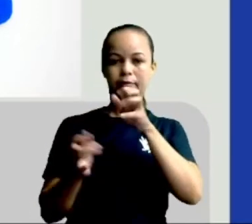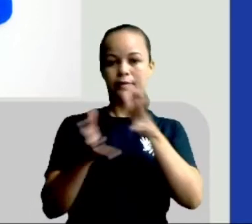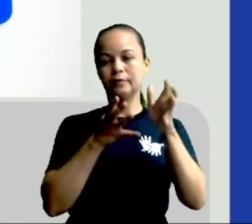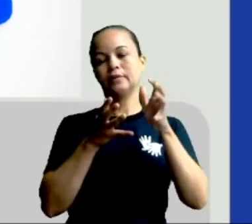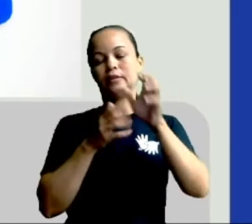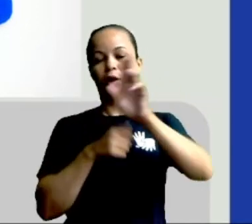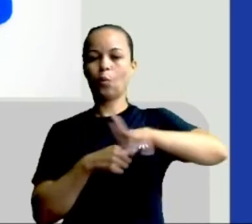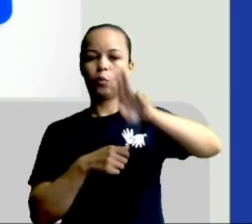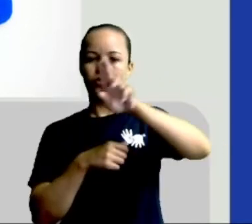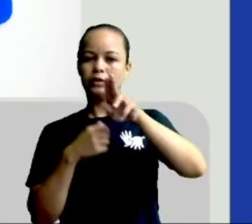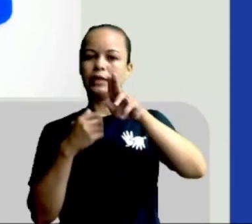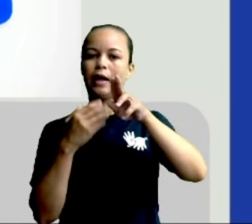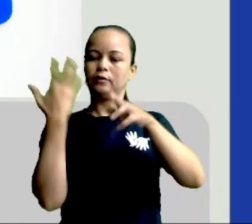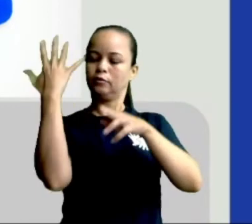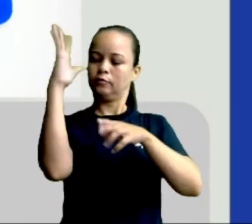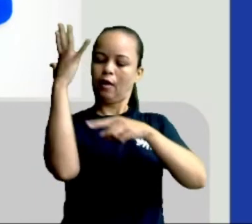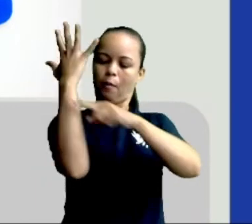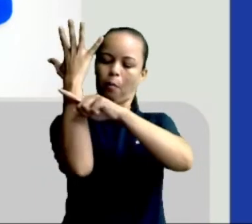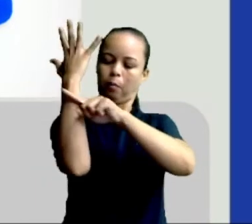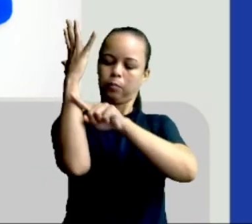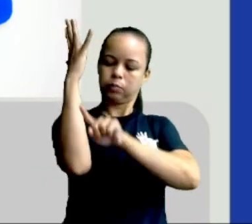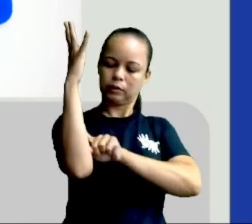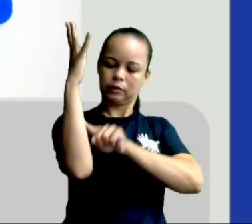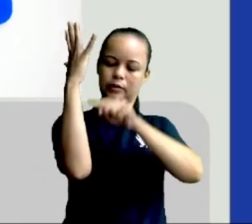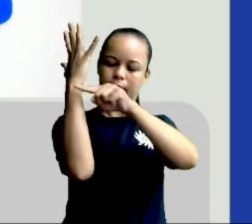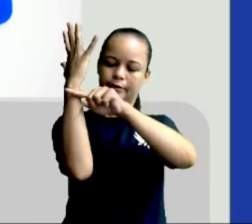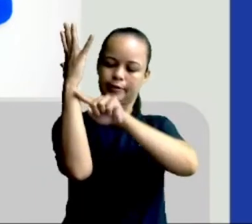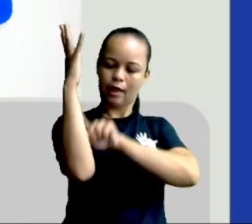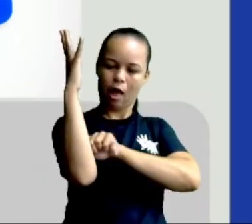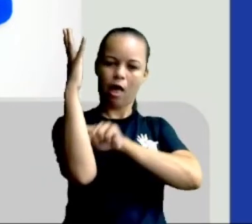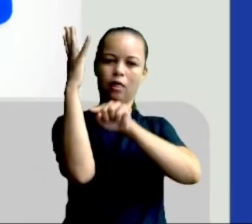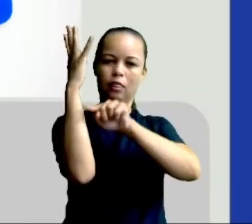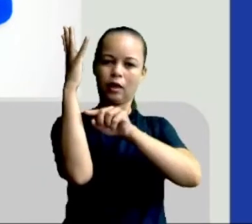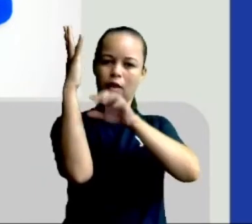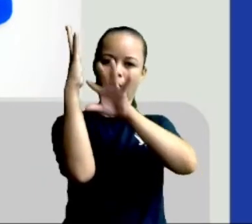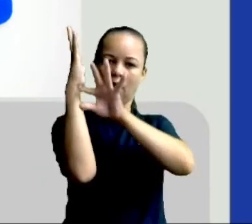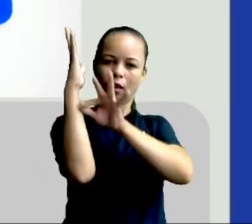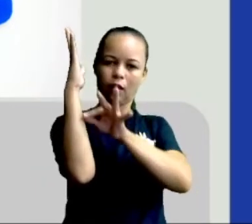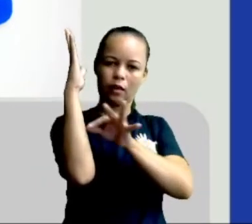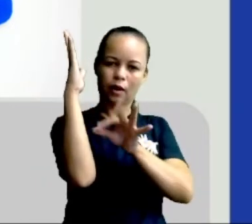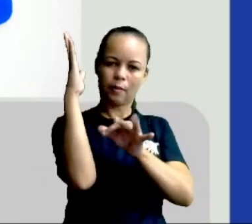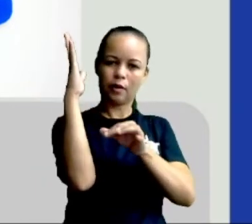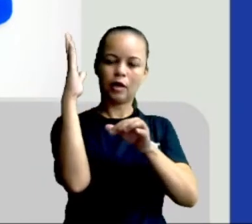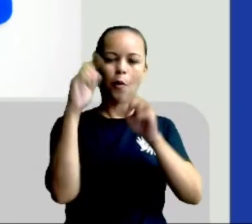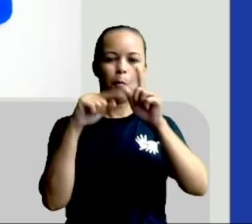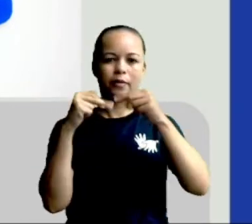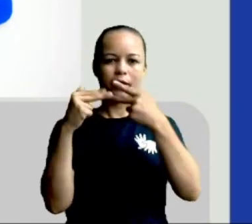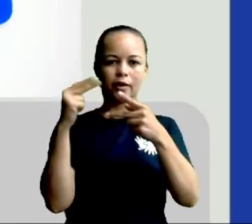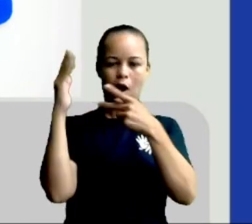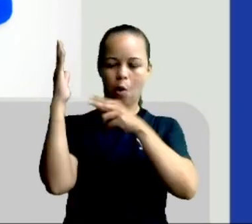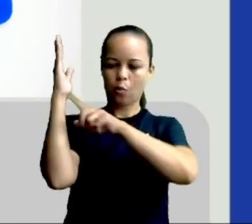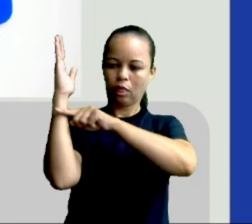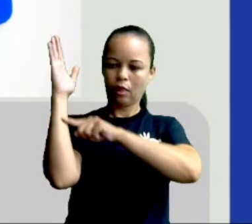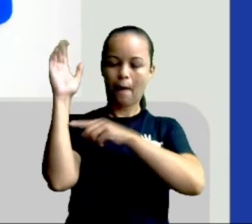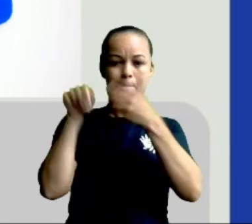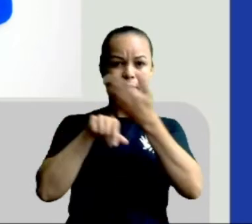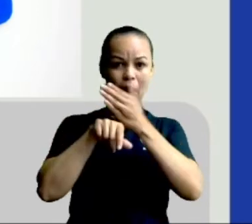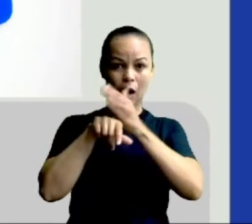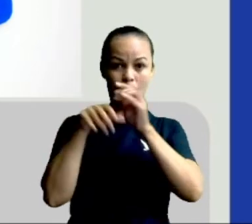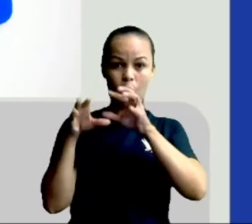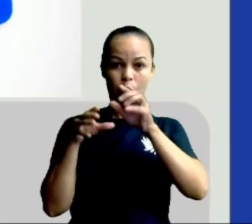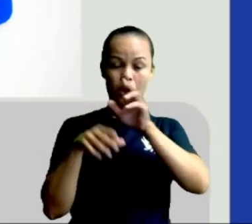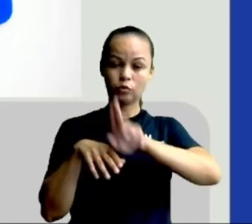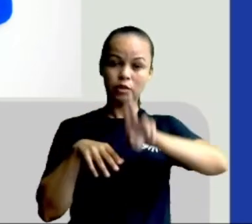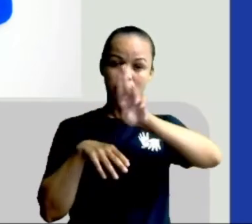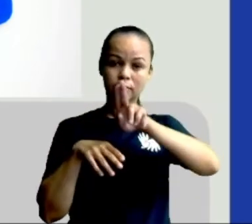na diagonal, extraem esse látex das seringueiras e esse material é utilizado na fabricação de borracha, de pneu e de tudo